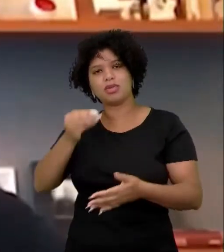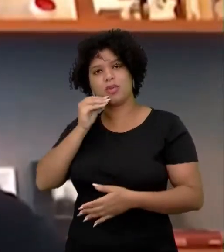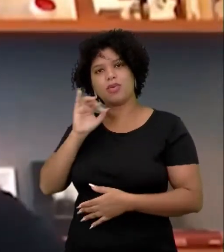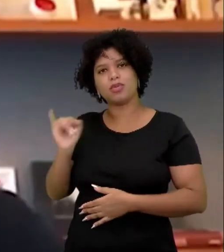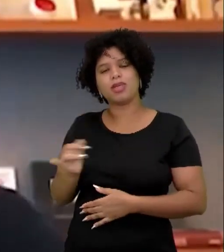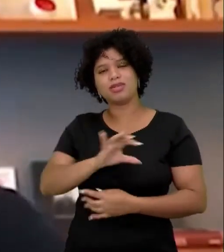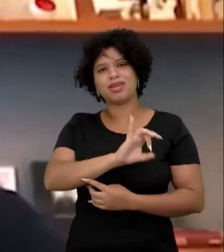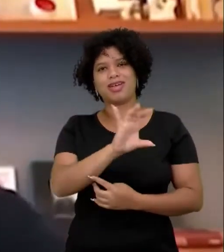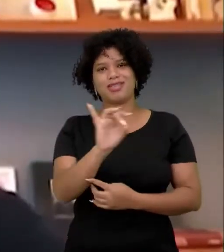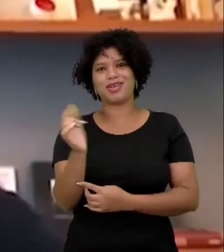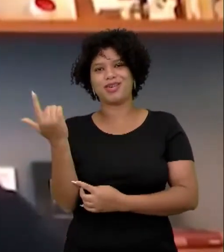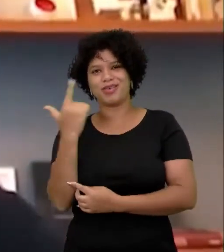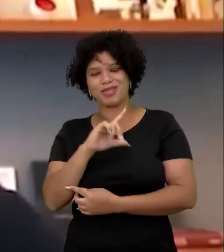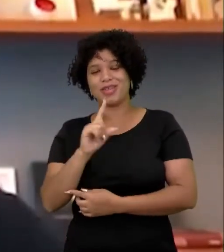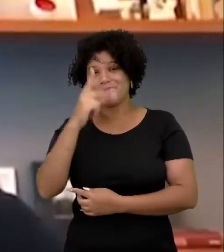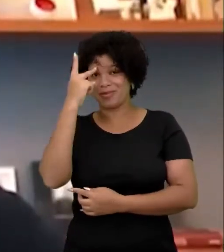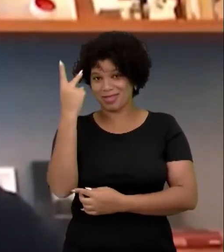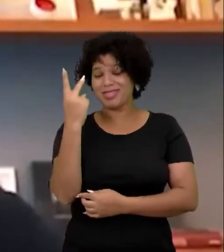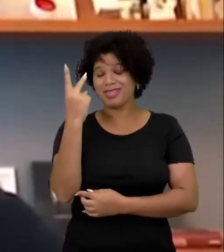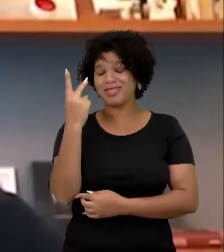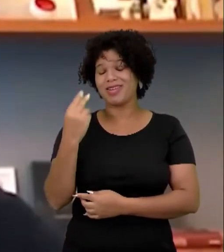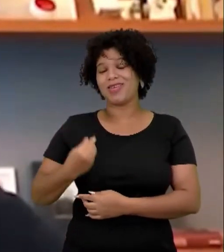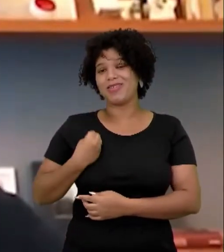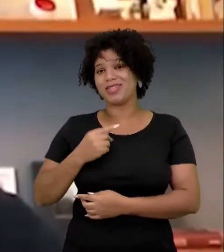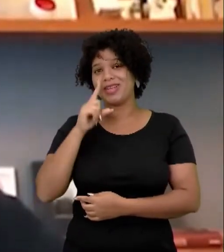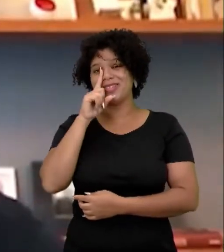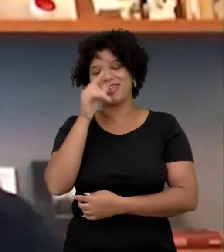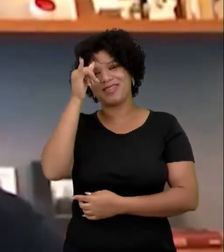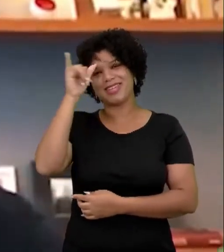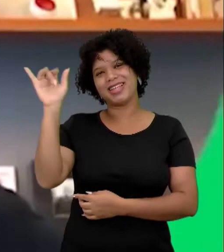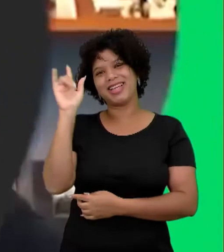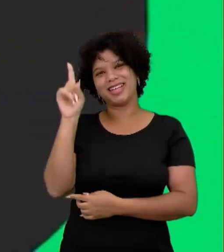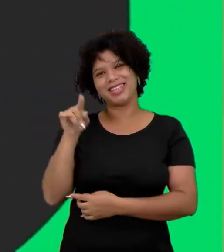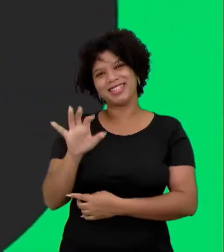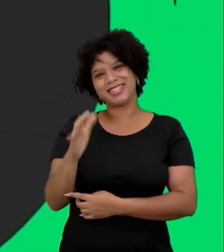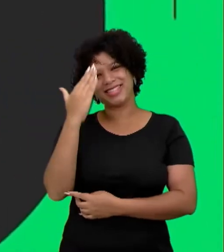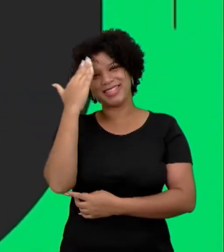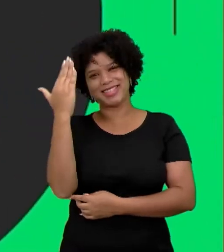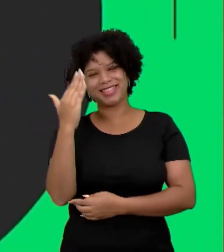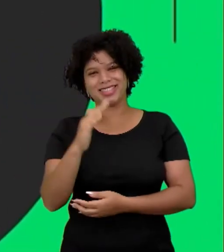oportunidade para cada um dos nossos assinantes e não em um risco. É isso aí. Muito obrigado.